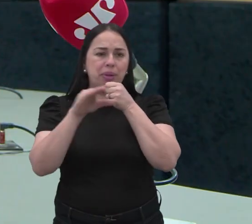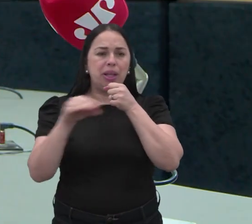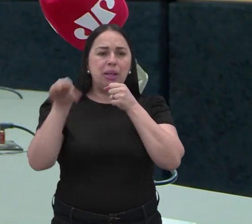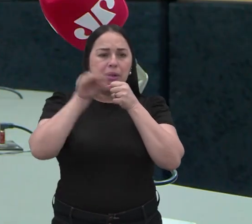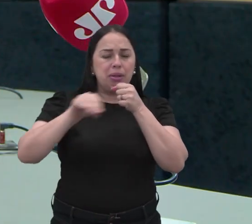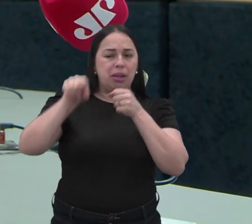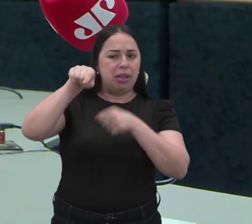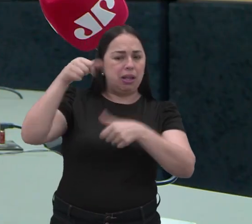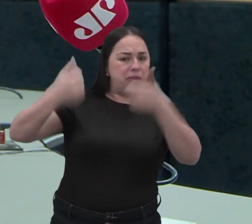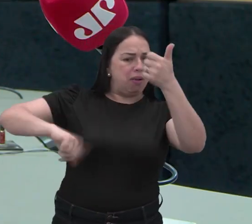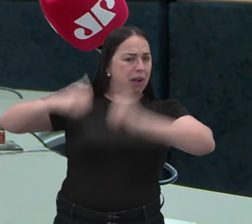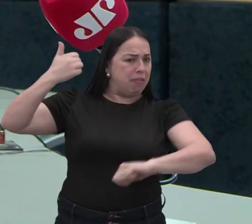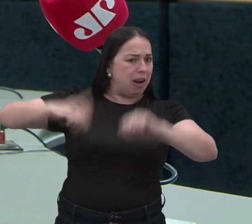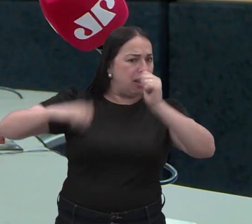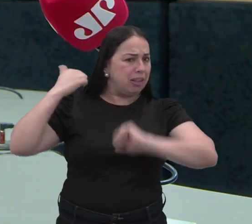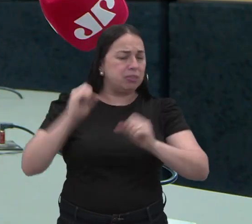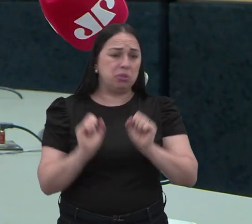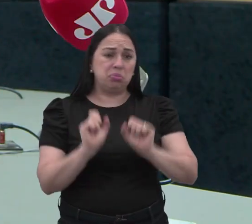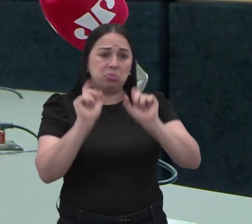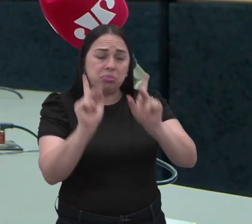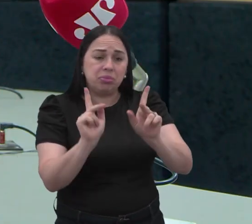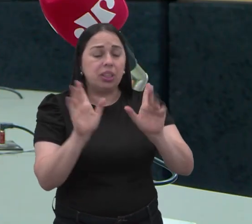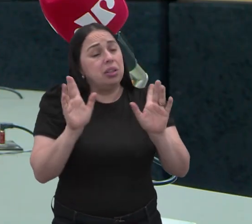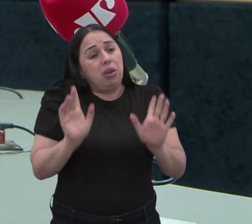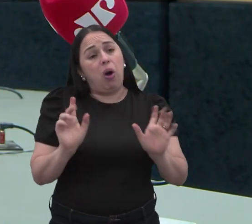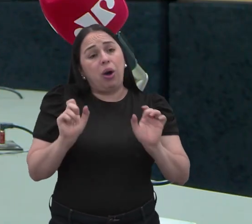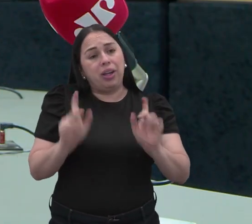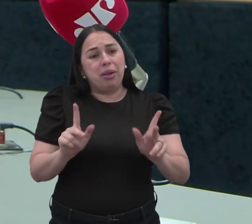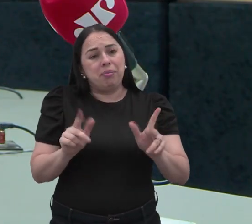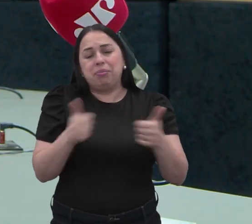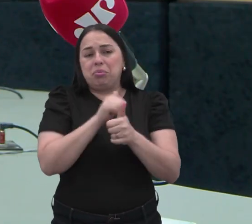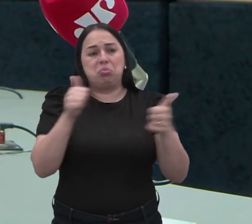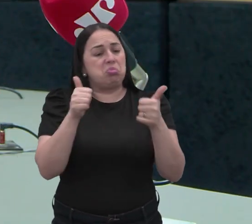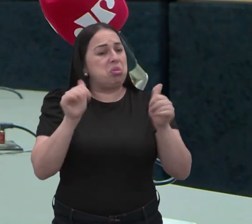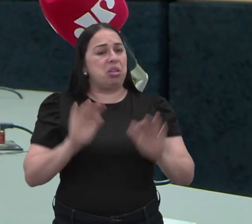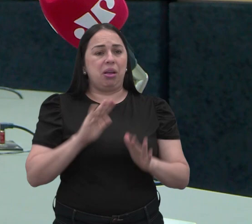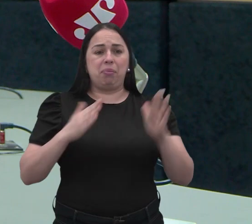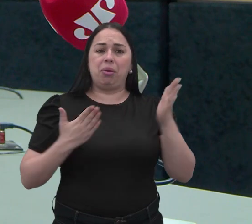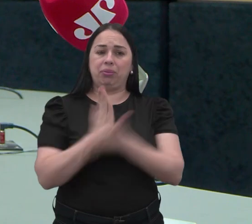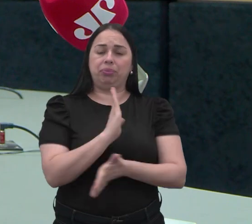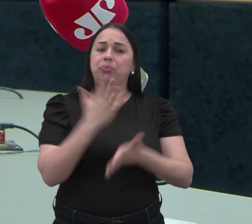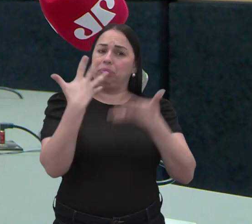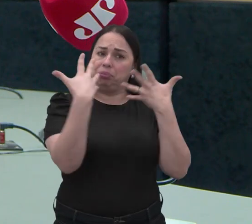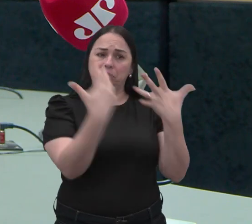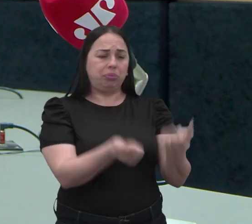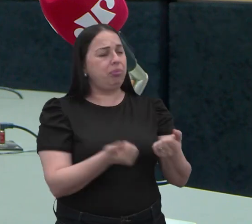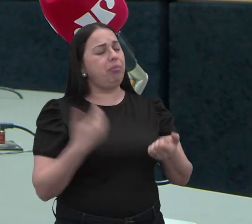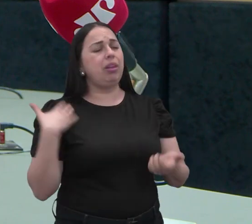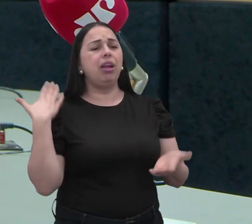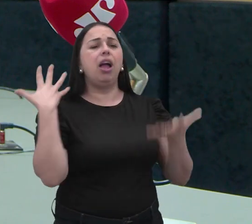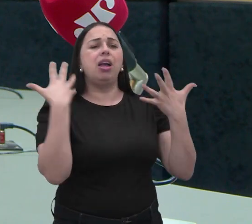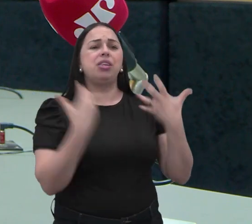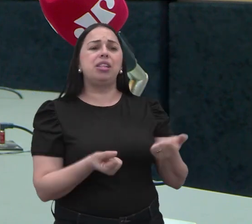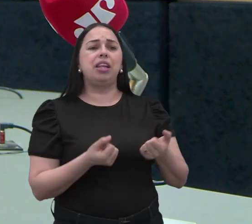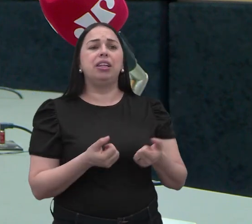pessoal da direção artística te avaliar, ver se está ok. Ok, beleza. Tá aprovado, quer vir? Falei, vamos embora, lógico, imagina, Rádio Cidade, na época